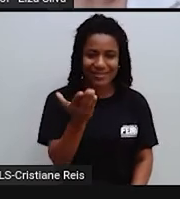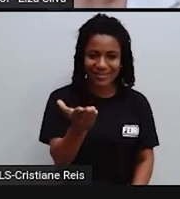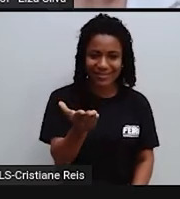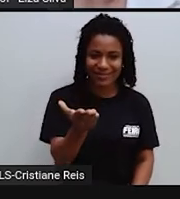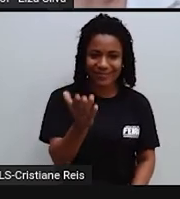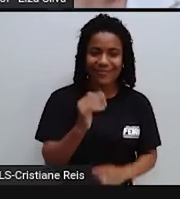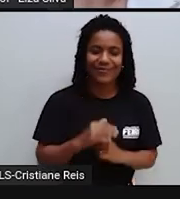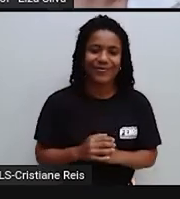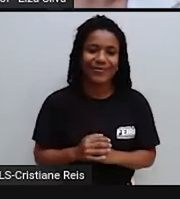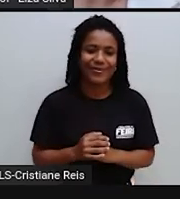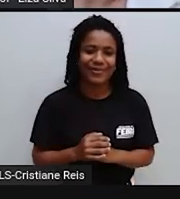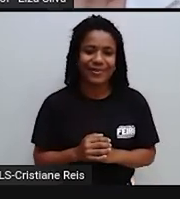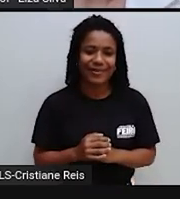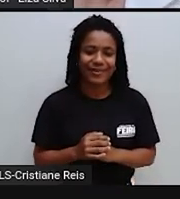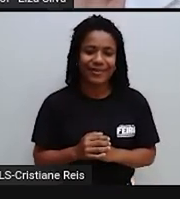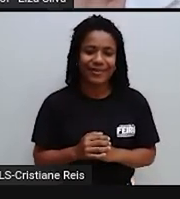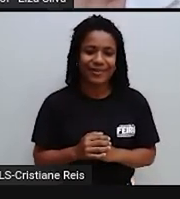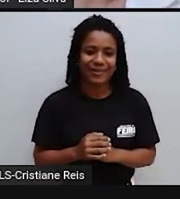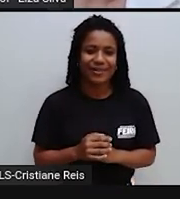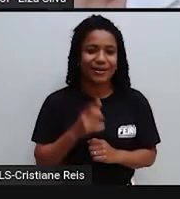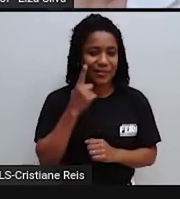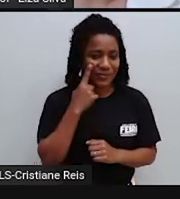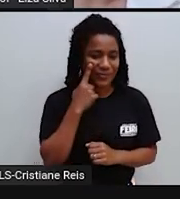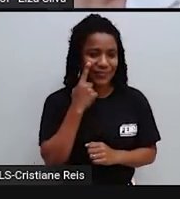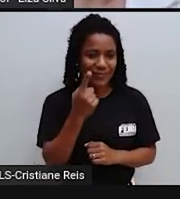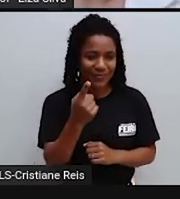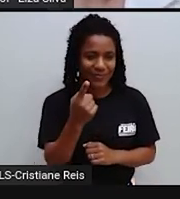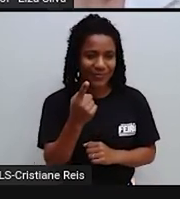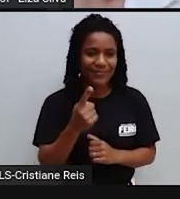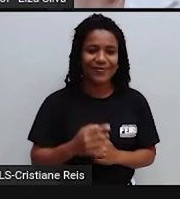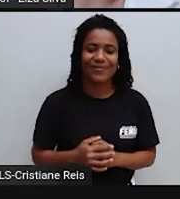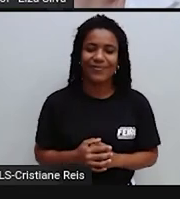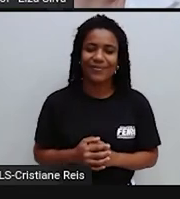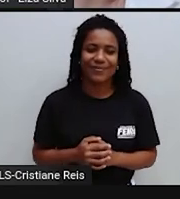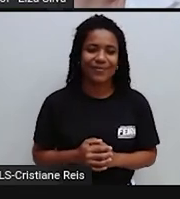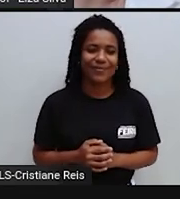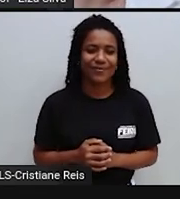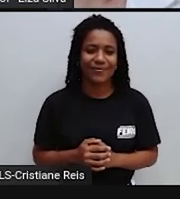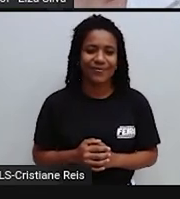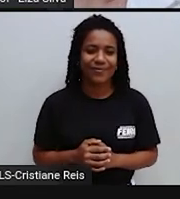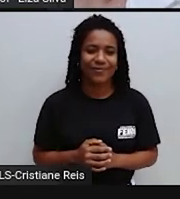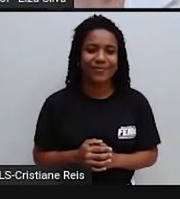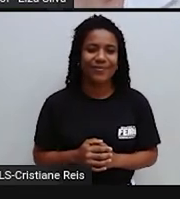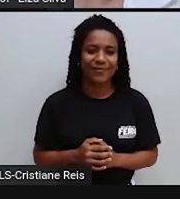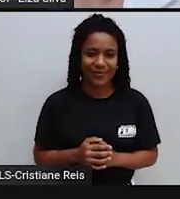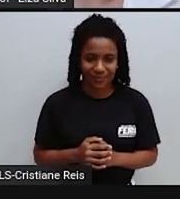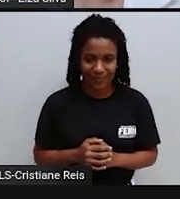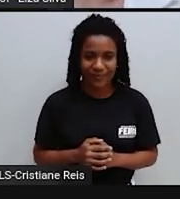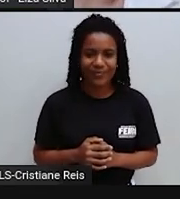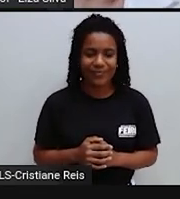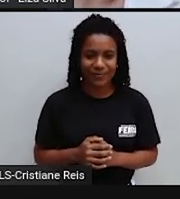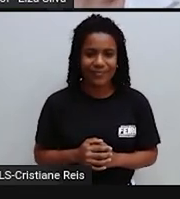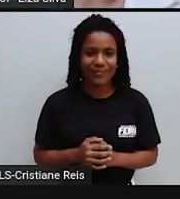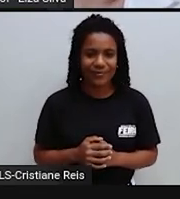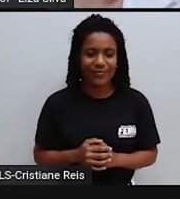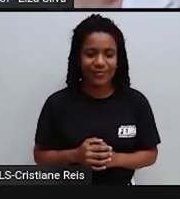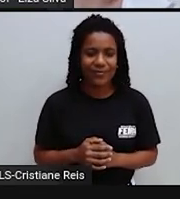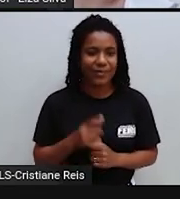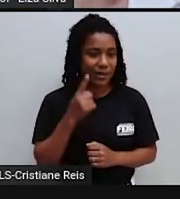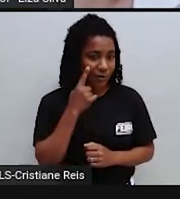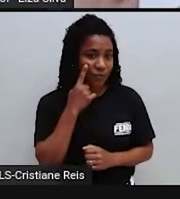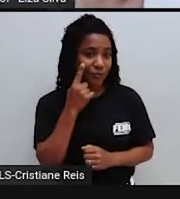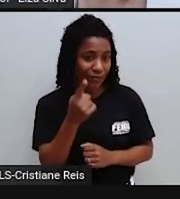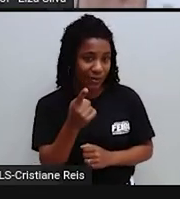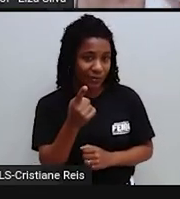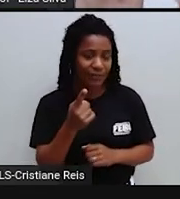cortar, cutting, to swim, nadar, swim. He is swimming very well. Então, ele